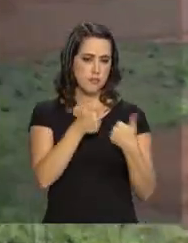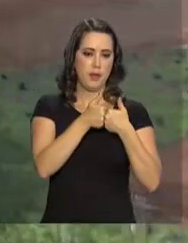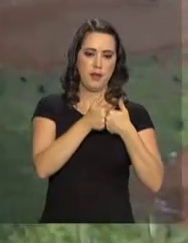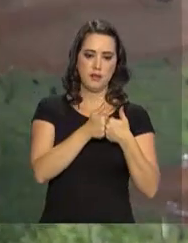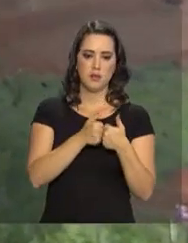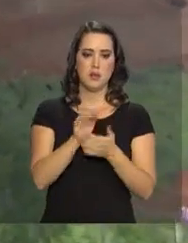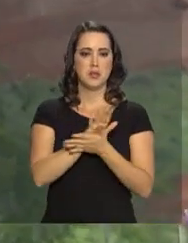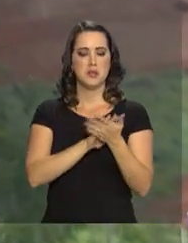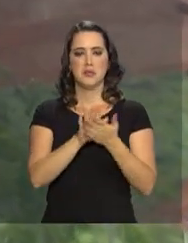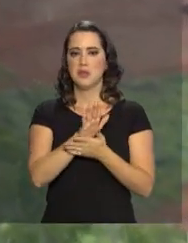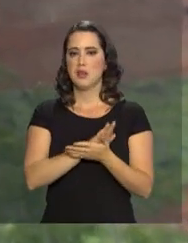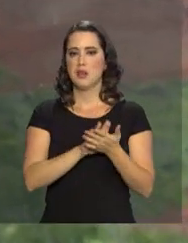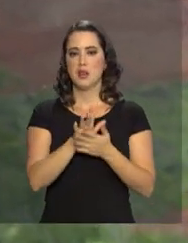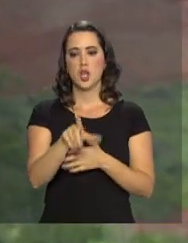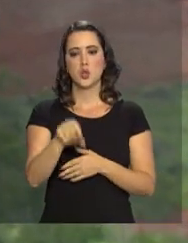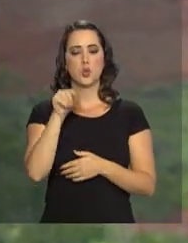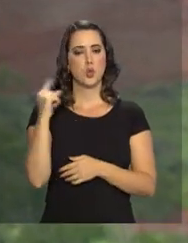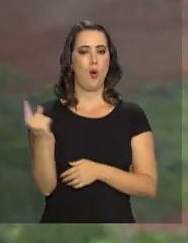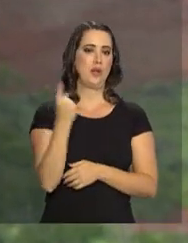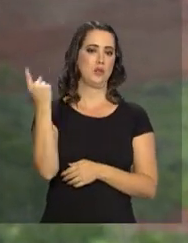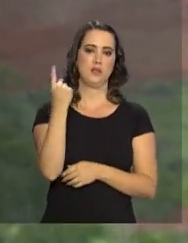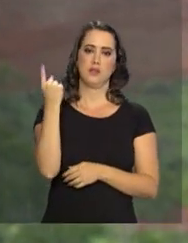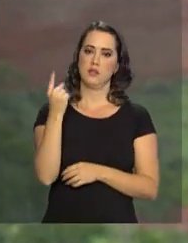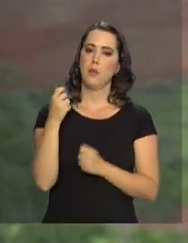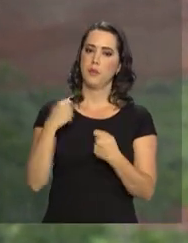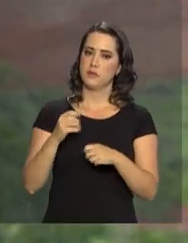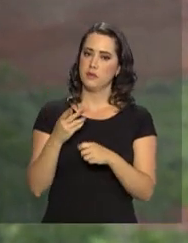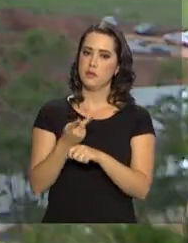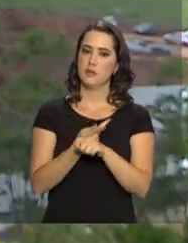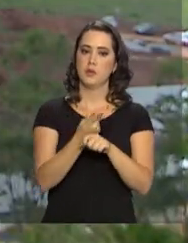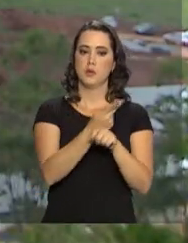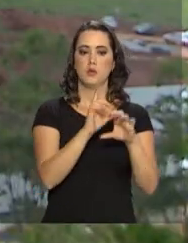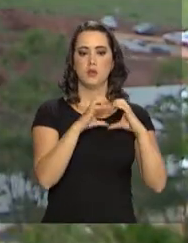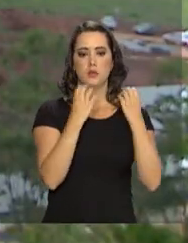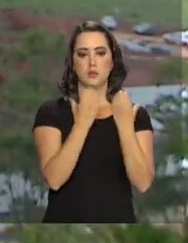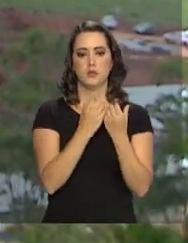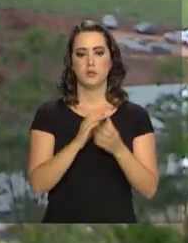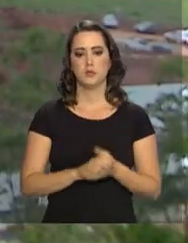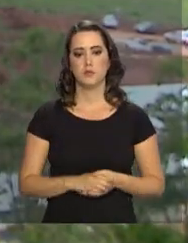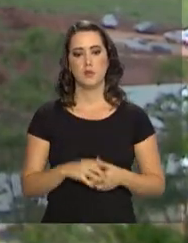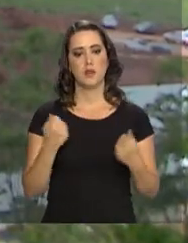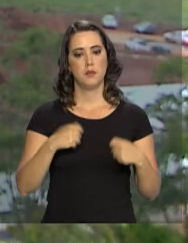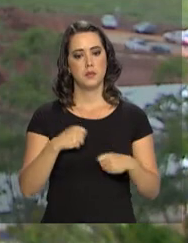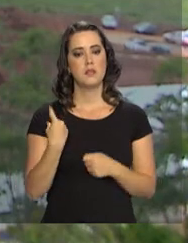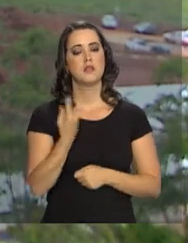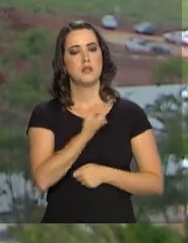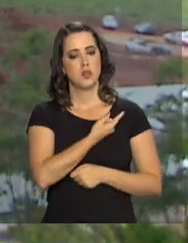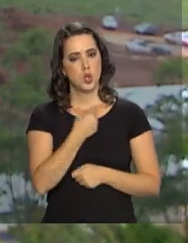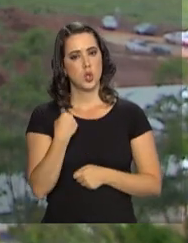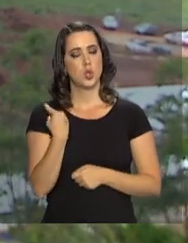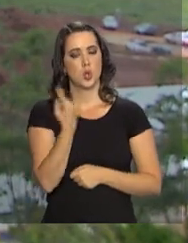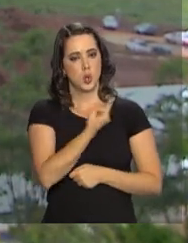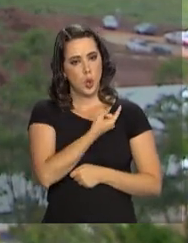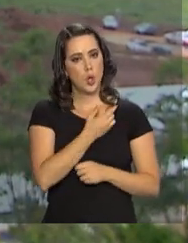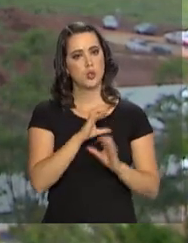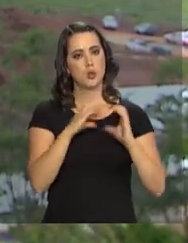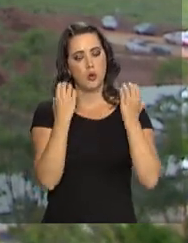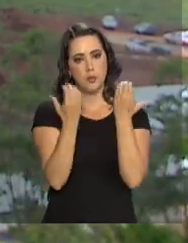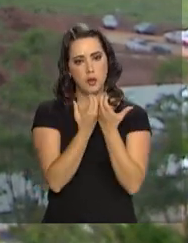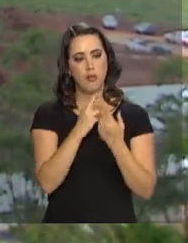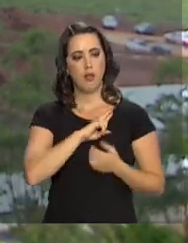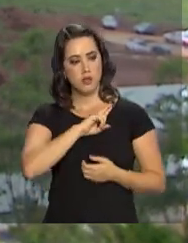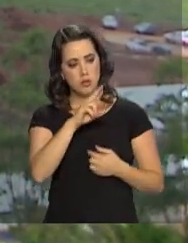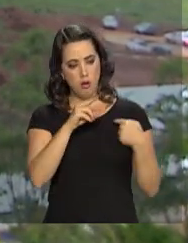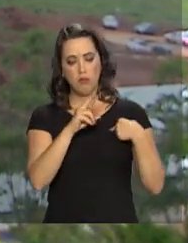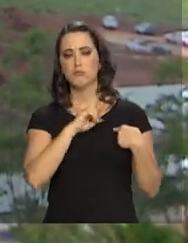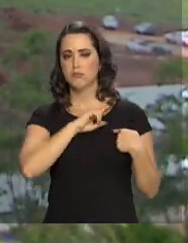e nenhuma decisão é tomada sem consultar a comunidade. Tem que ser feito de acordo com nós. Eu estou representando a minha comunidade. Então,